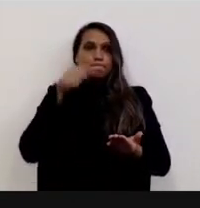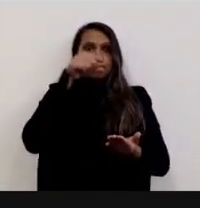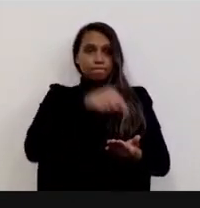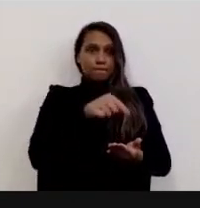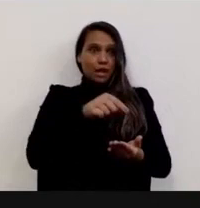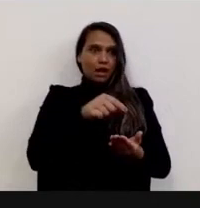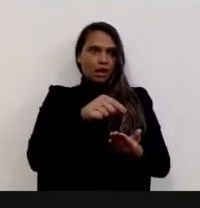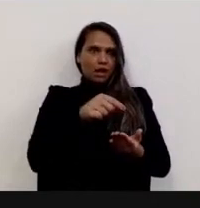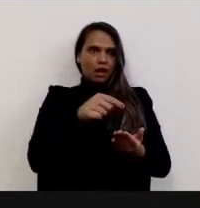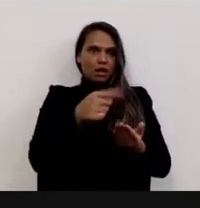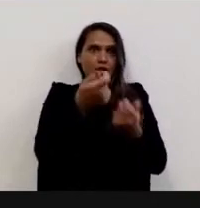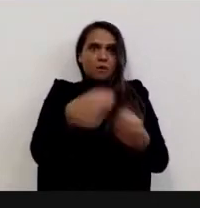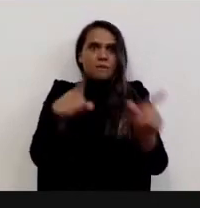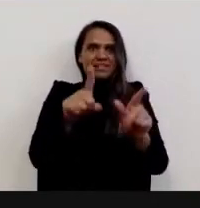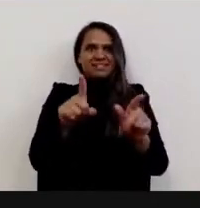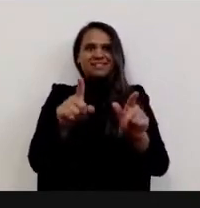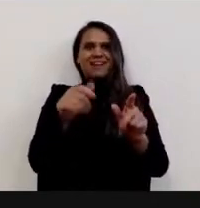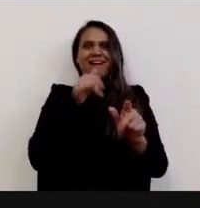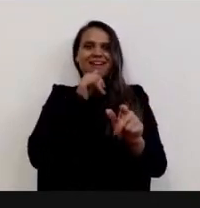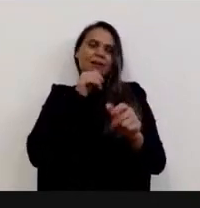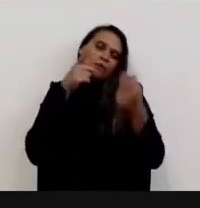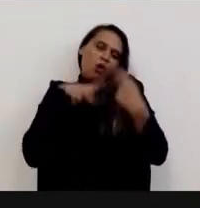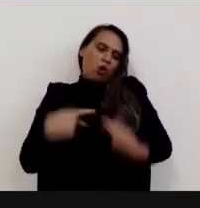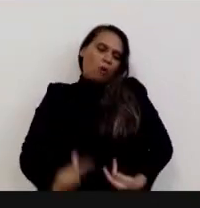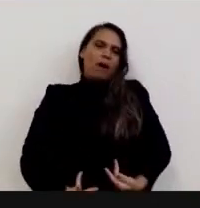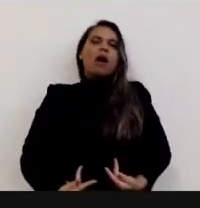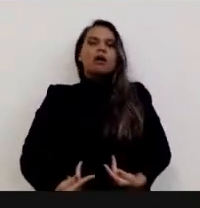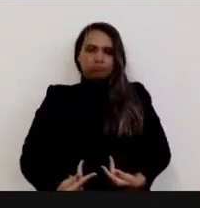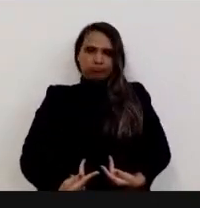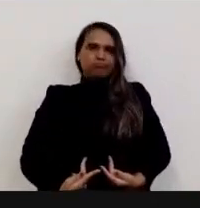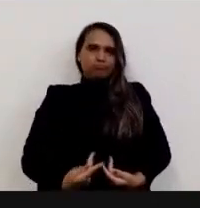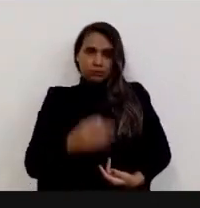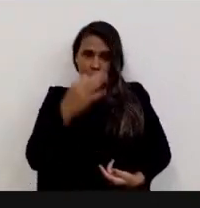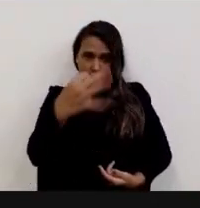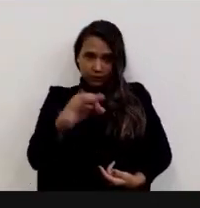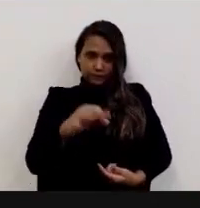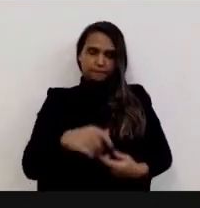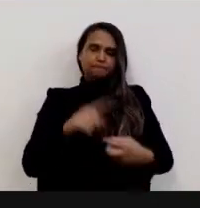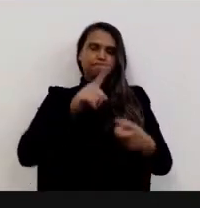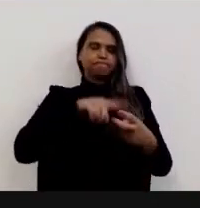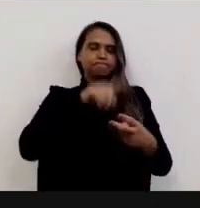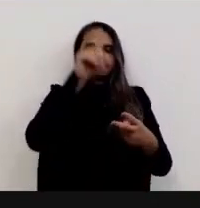não supervisionado ele independe da atuação do supervisor.